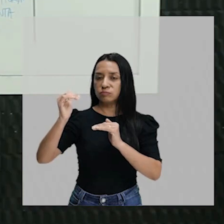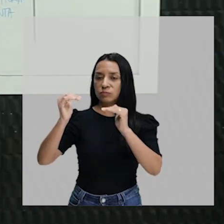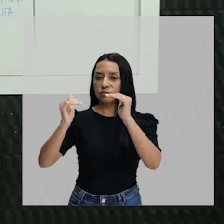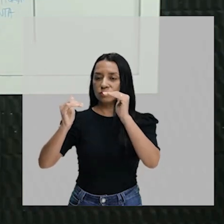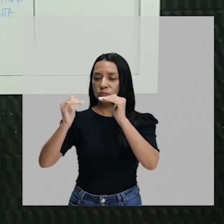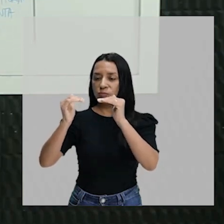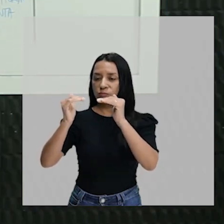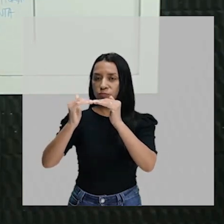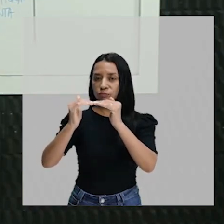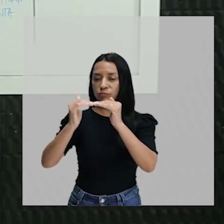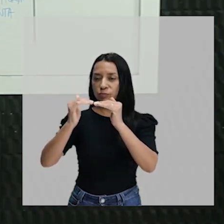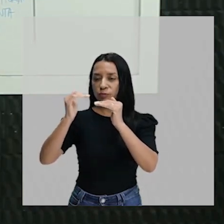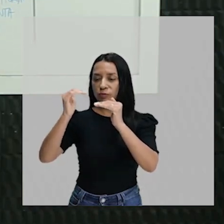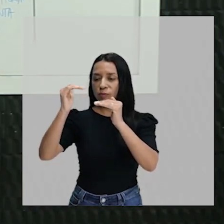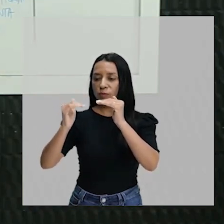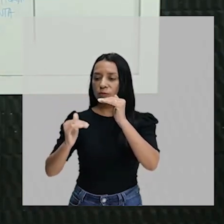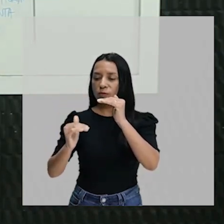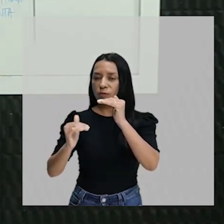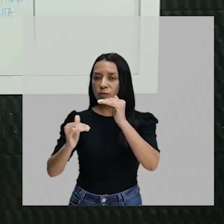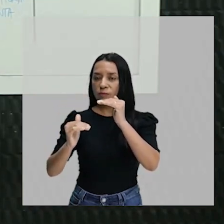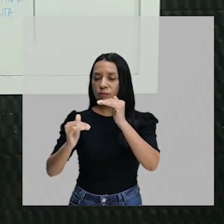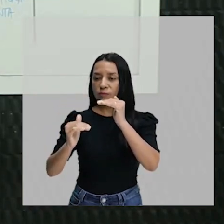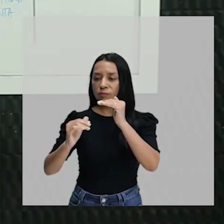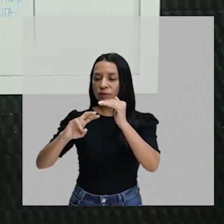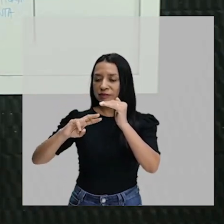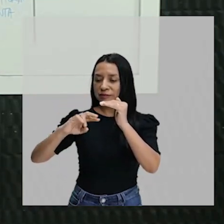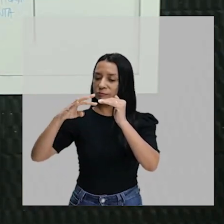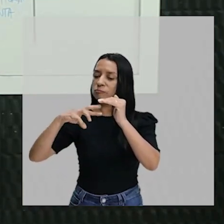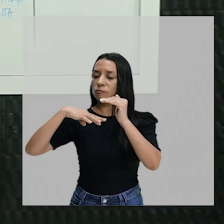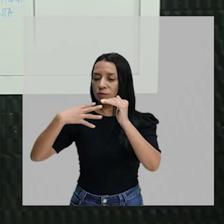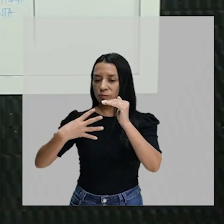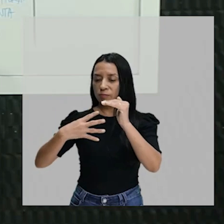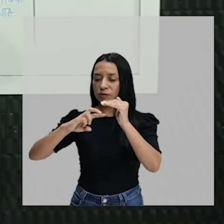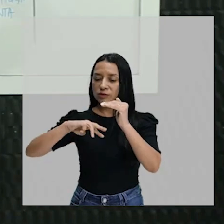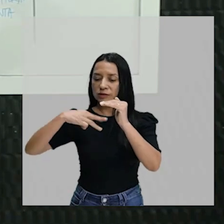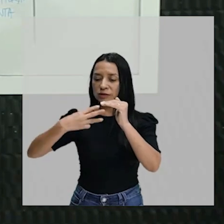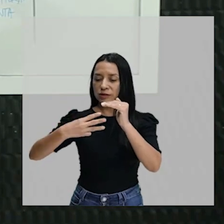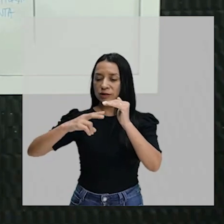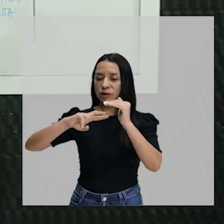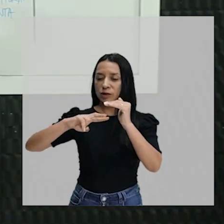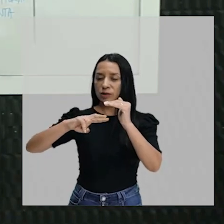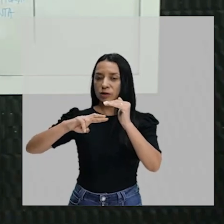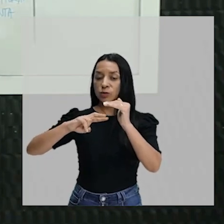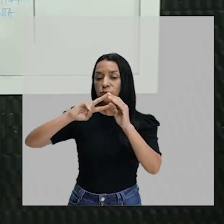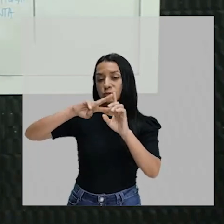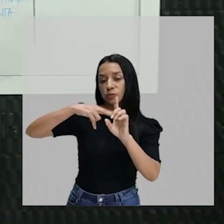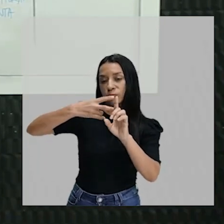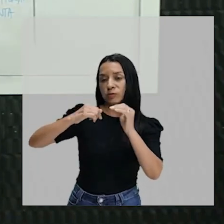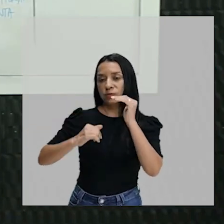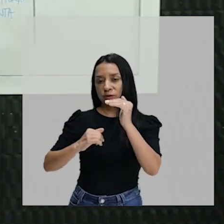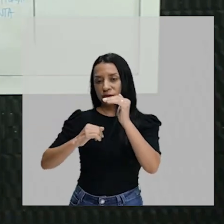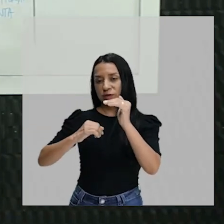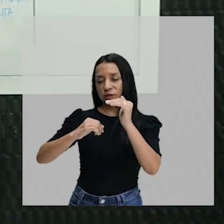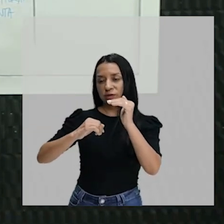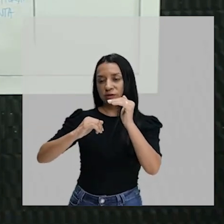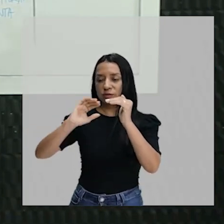a outra cai pela terça parte a outra cai pela quarta parte duplicou uma a outra fez o inverso